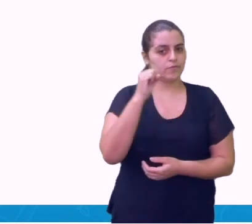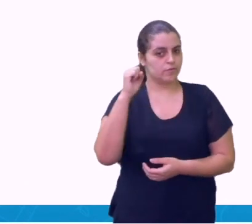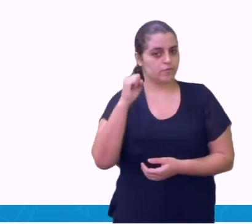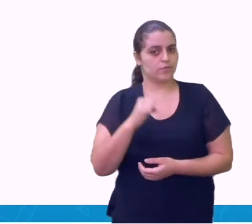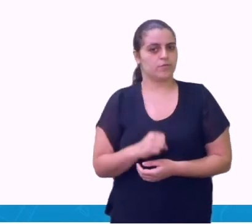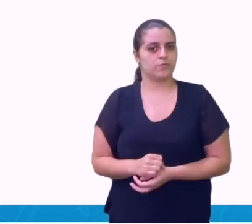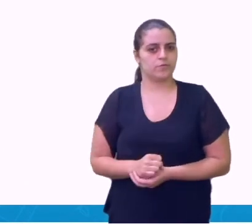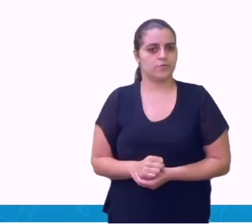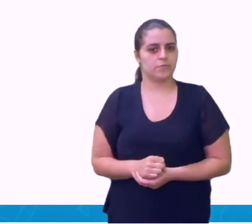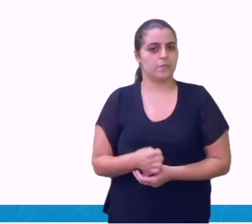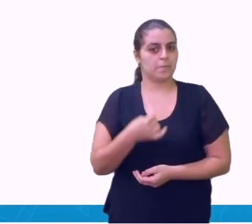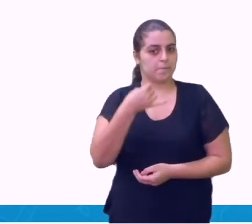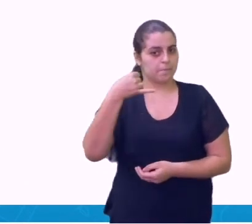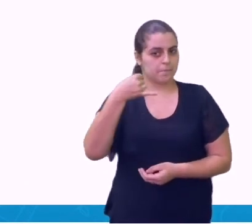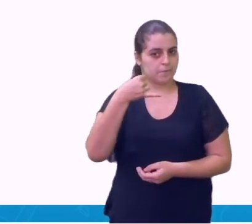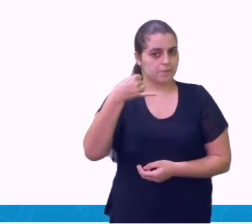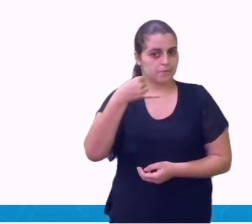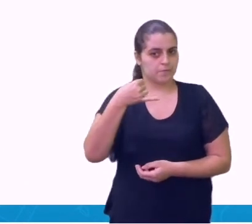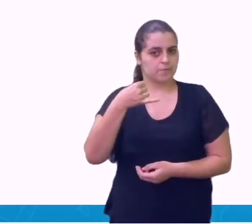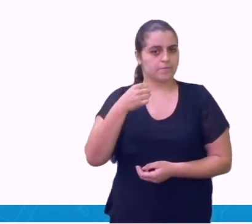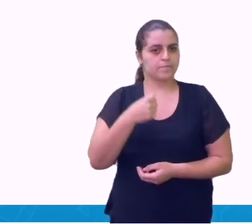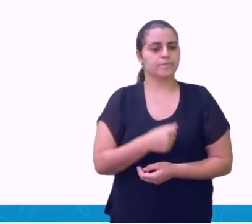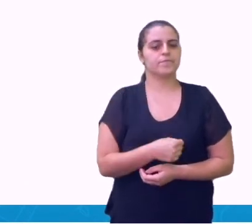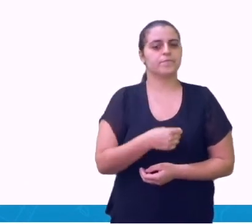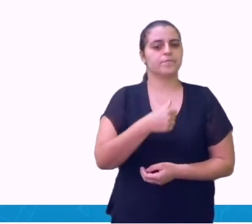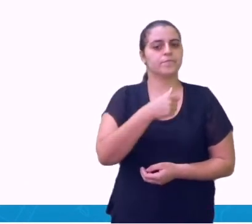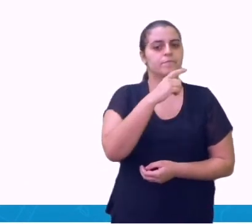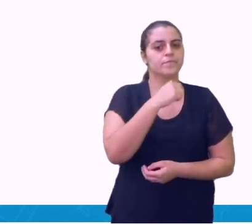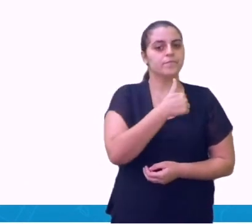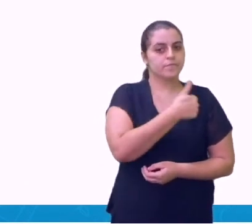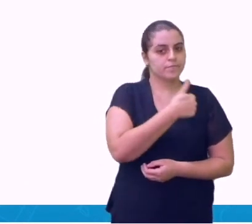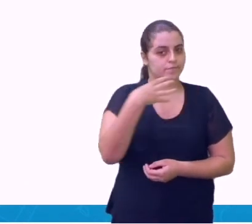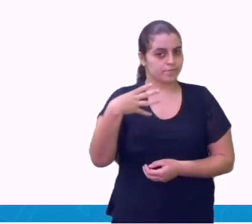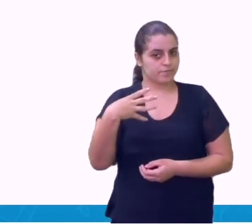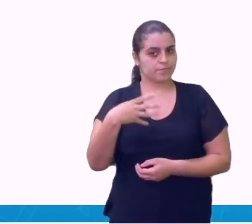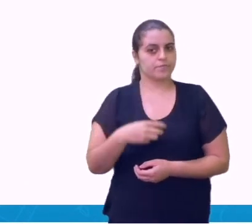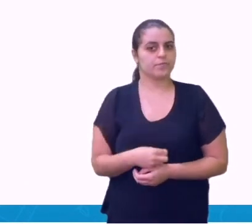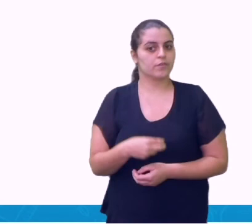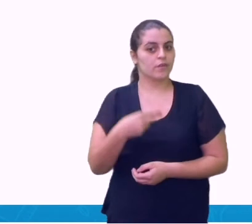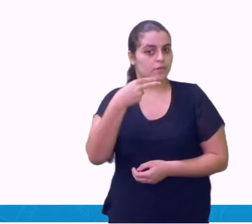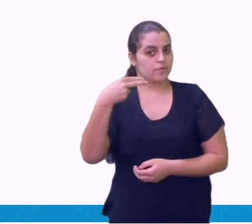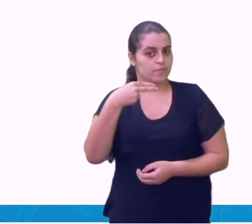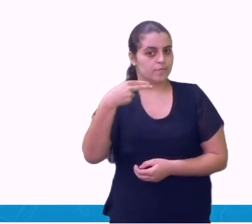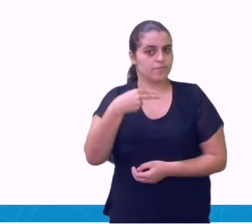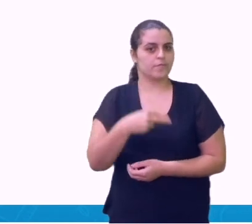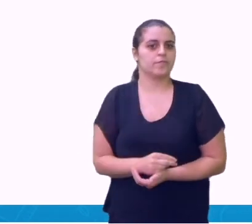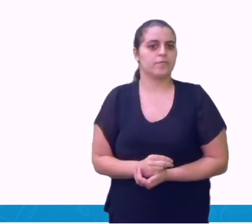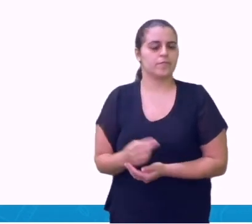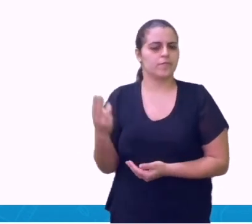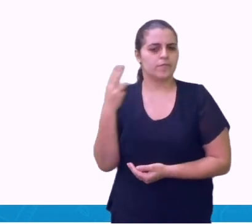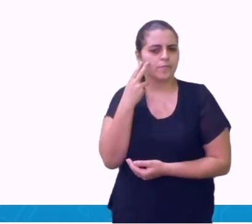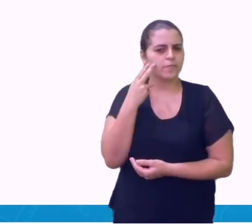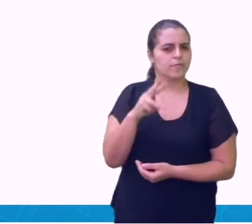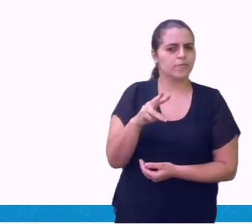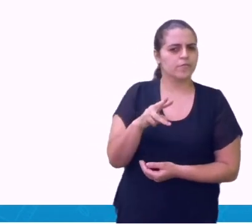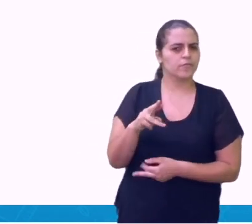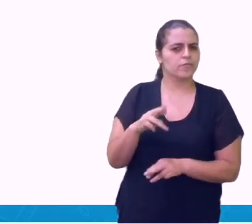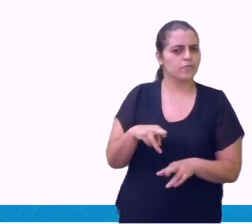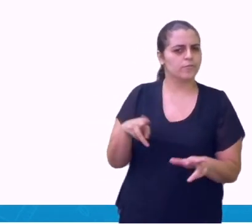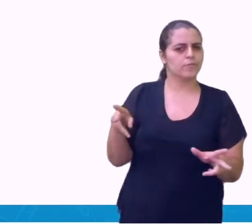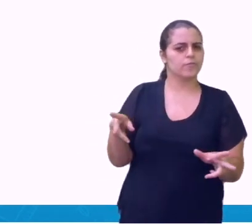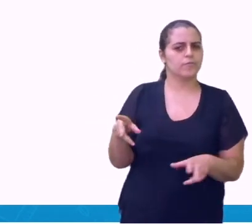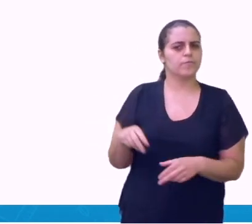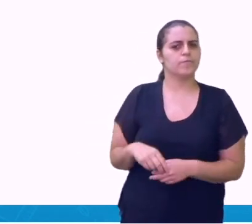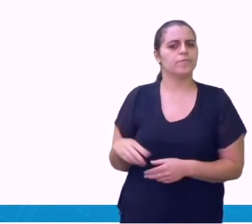18 menos 14 é igual. Então, observe, na